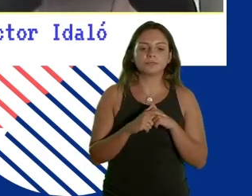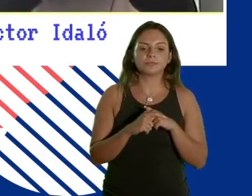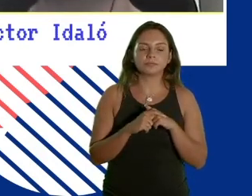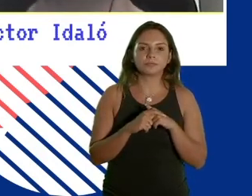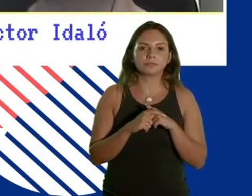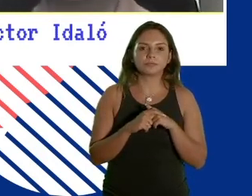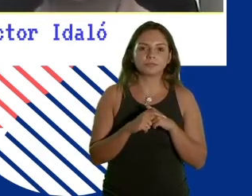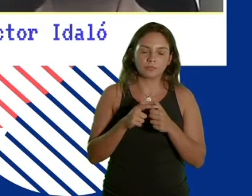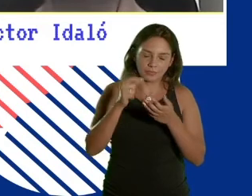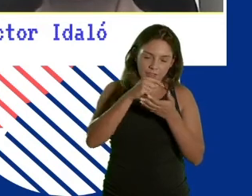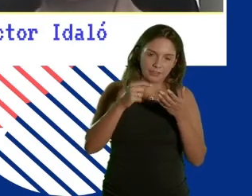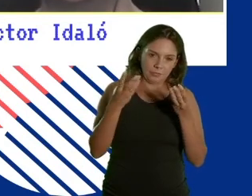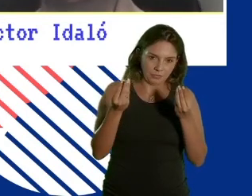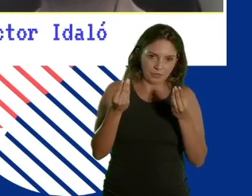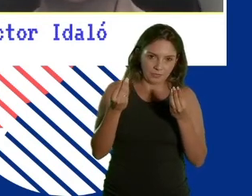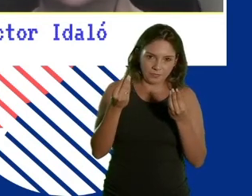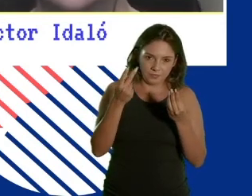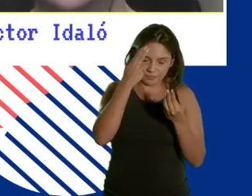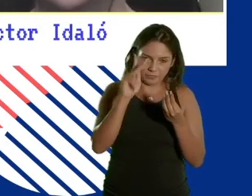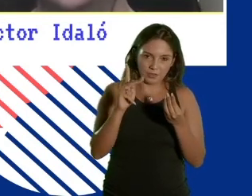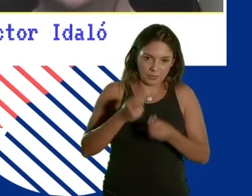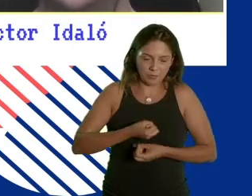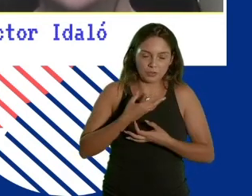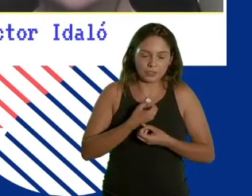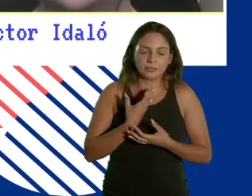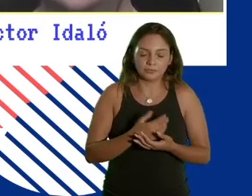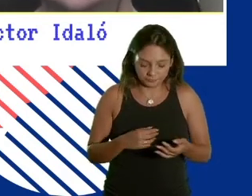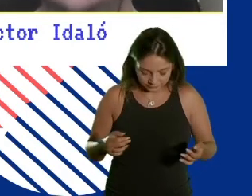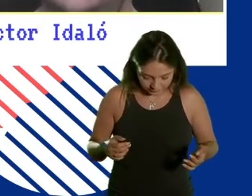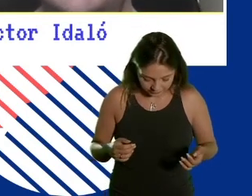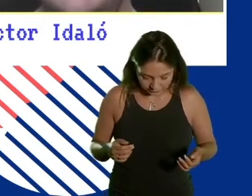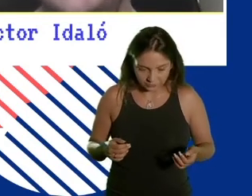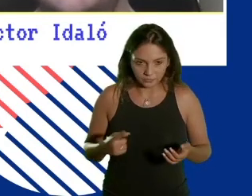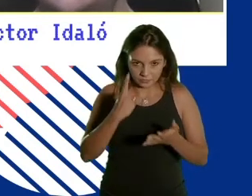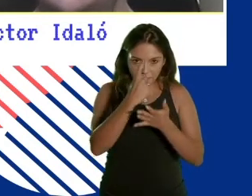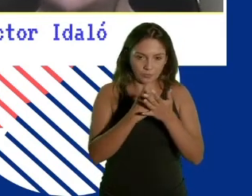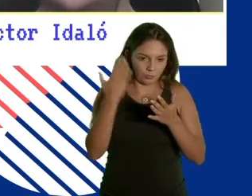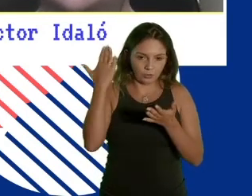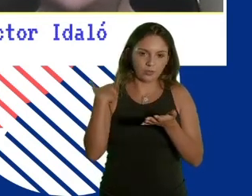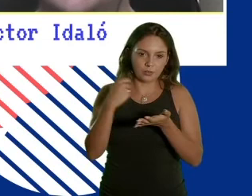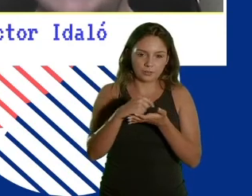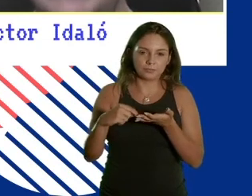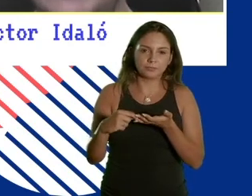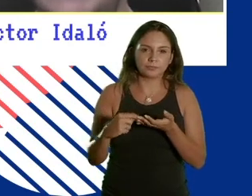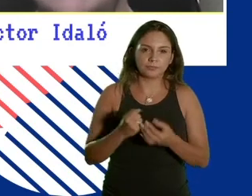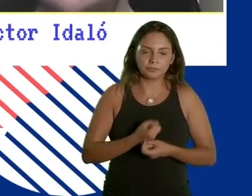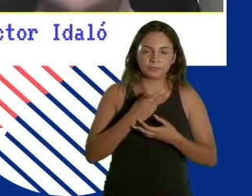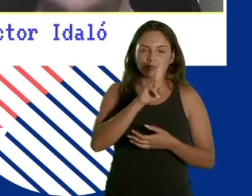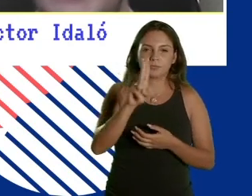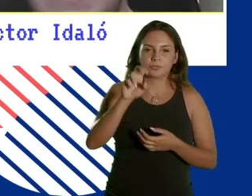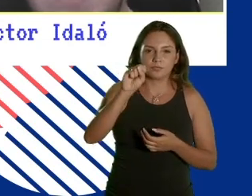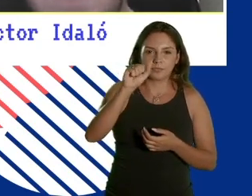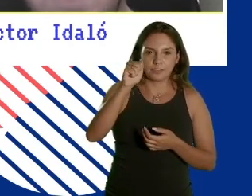que estava escrevendo bastante sobre a função da poesia, eu escrevi um texto esses dias, um poema que chama